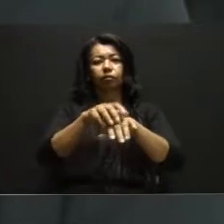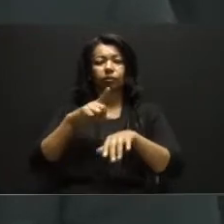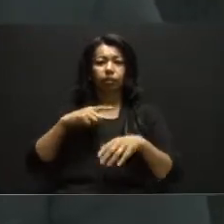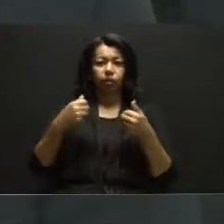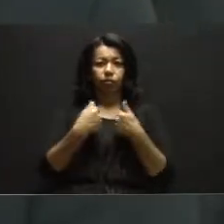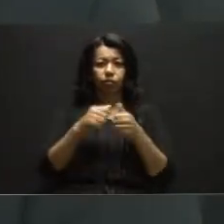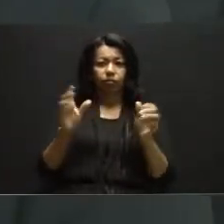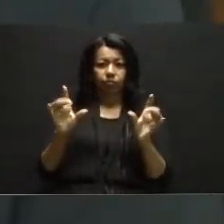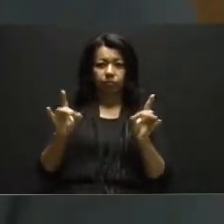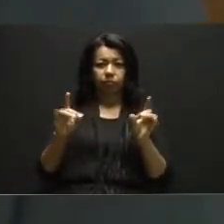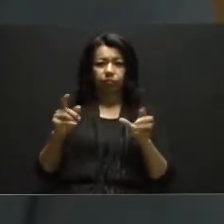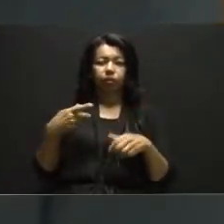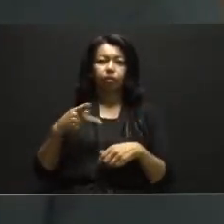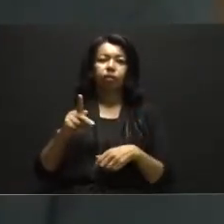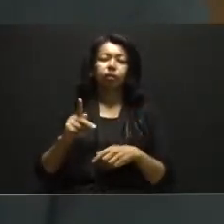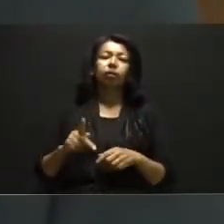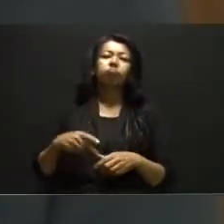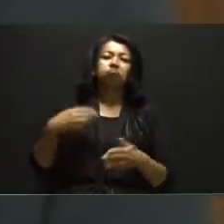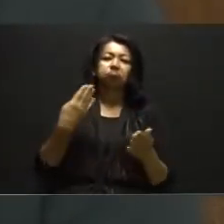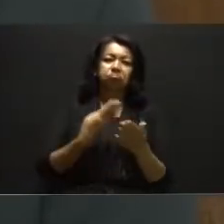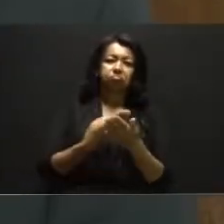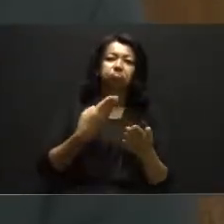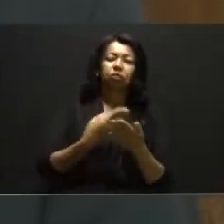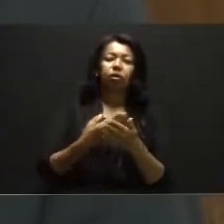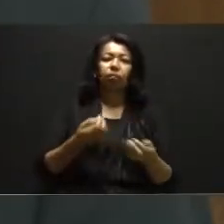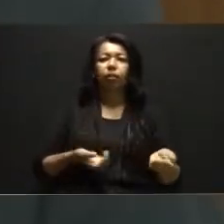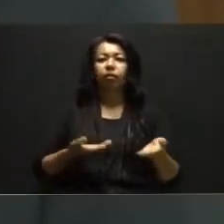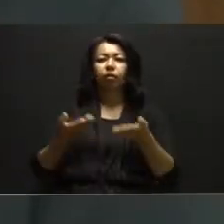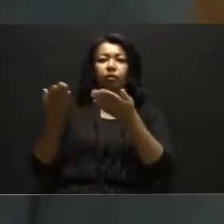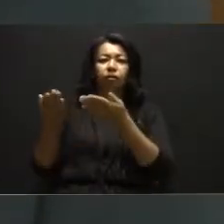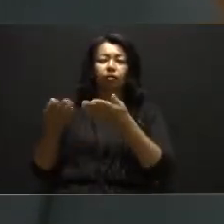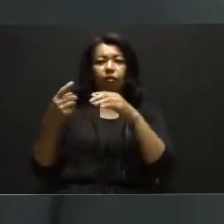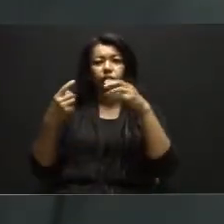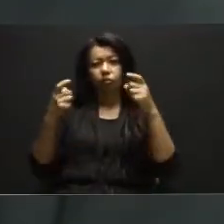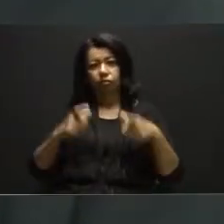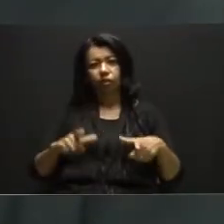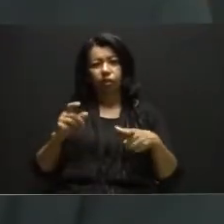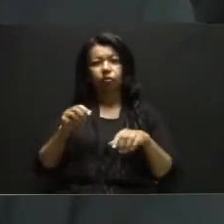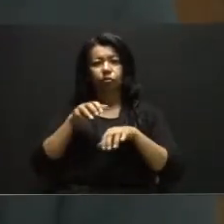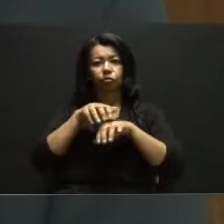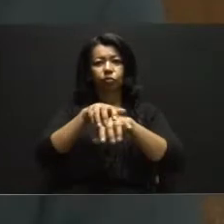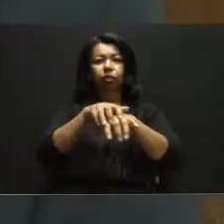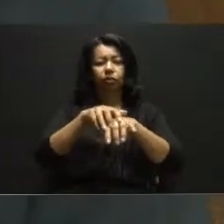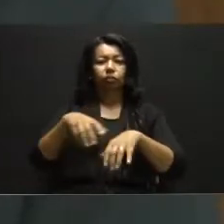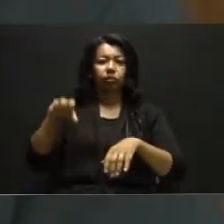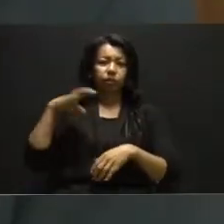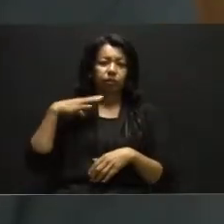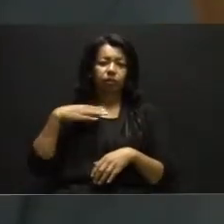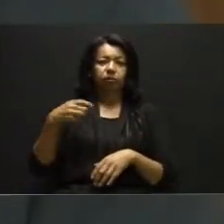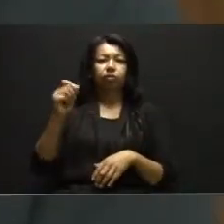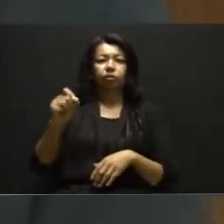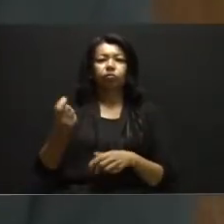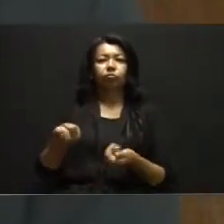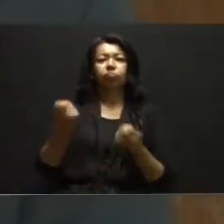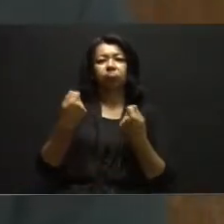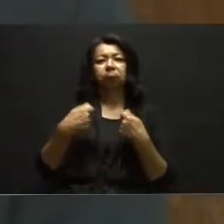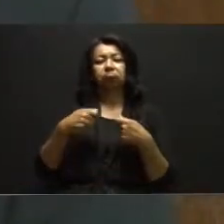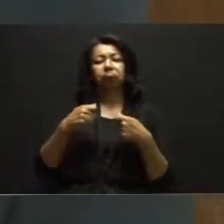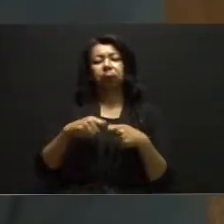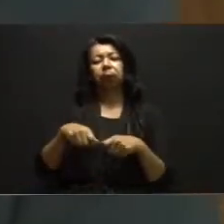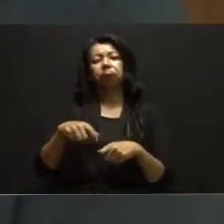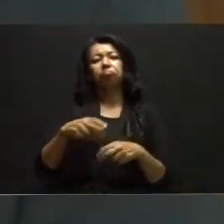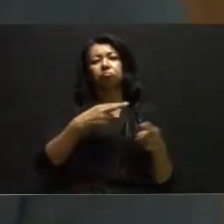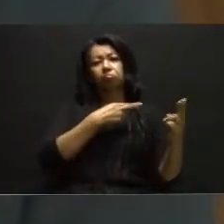específico para atendimento de nossos escolares para levar aos pontos turísticos da cidade isto demonstra responsabilidade do governo